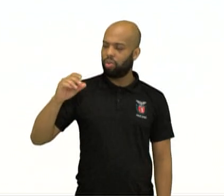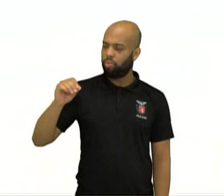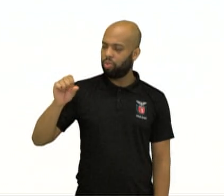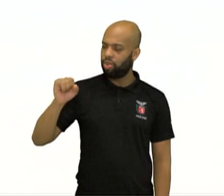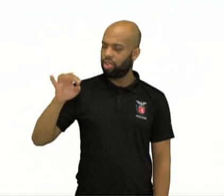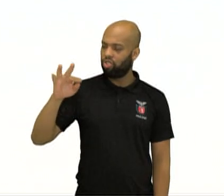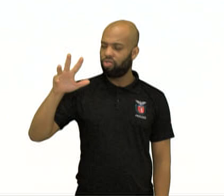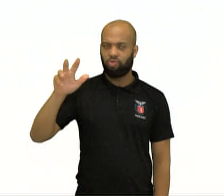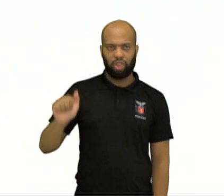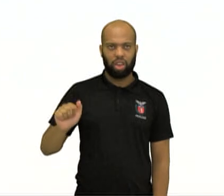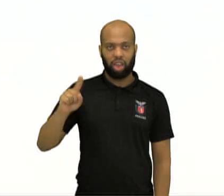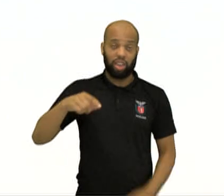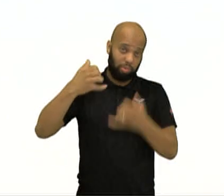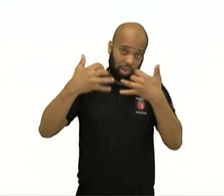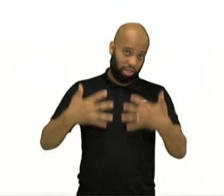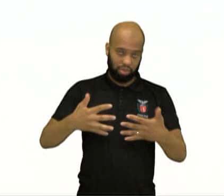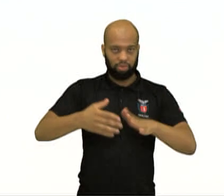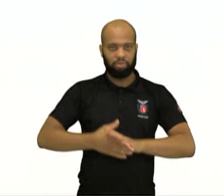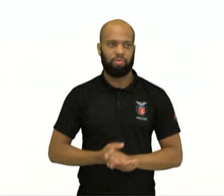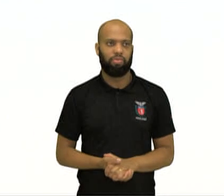tá ok?